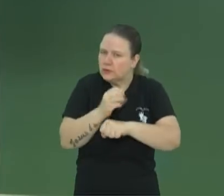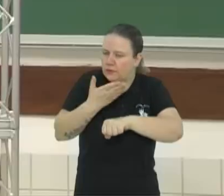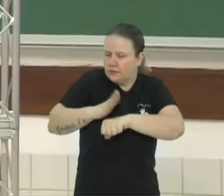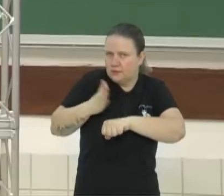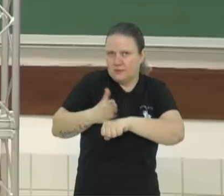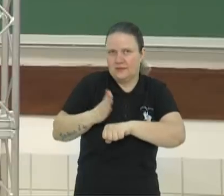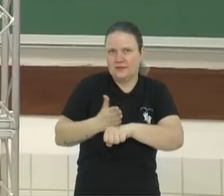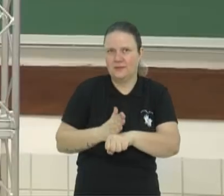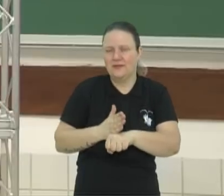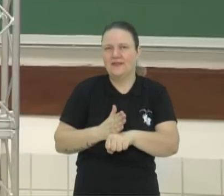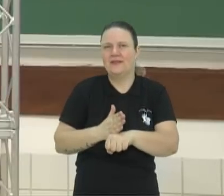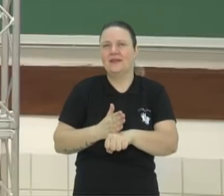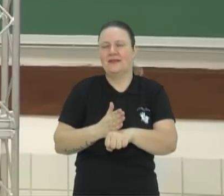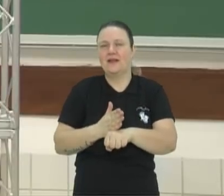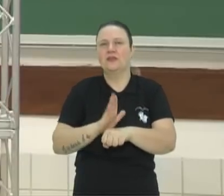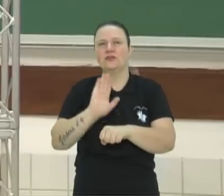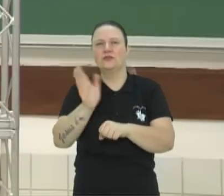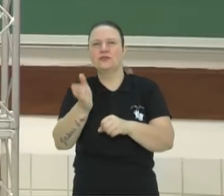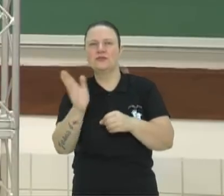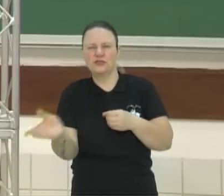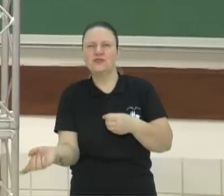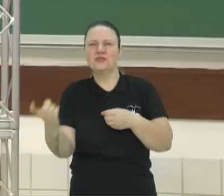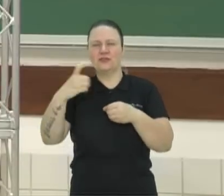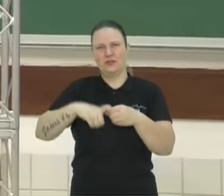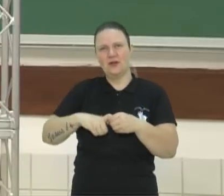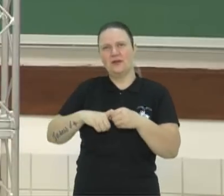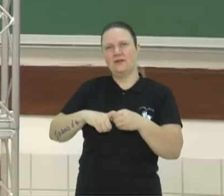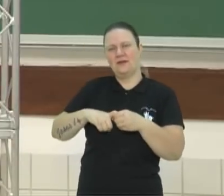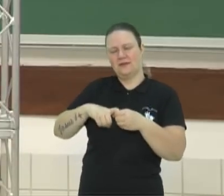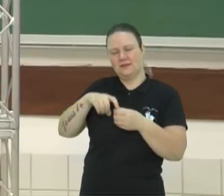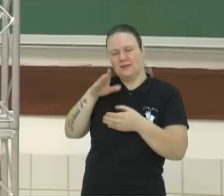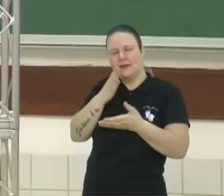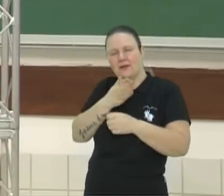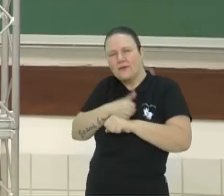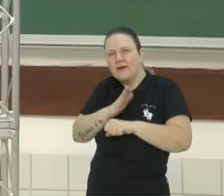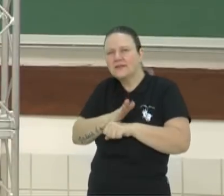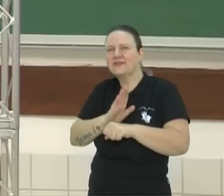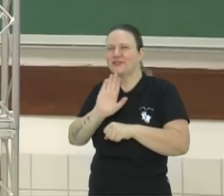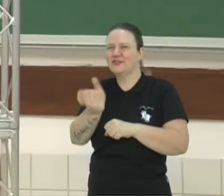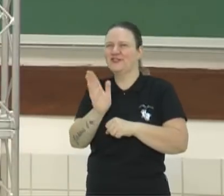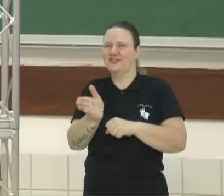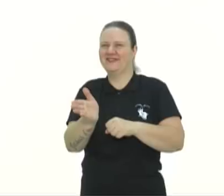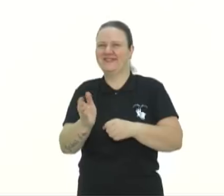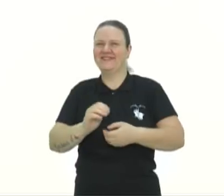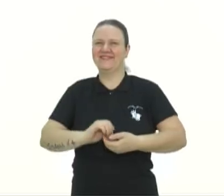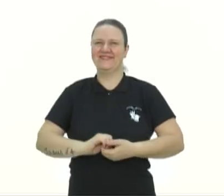aí e a gente já retorna com a resolução dela daqui a pouquinho, tudo bem?